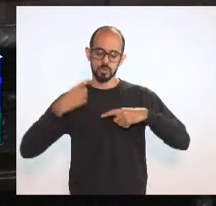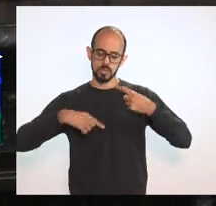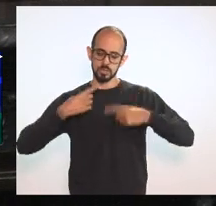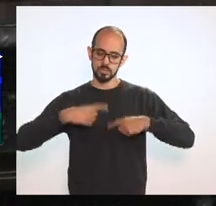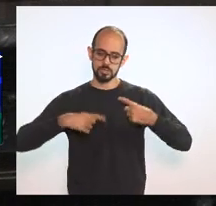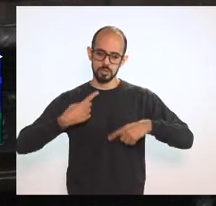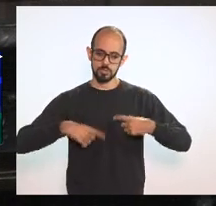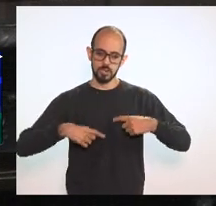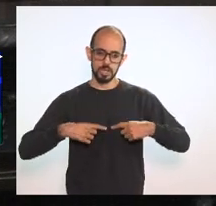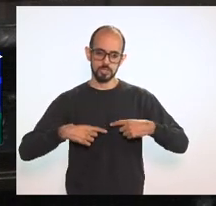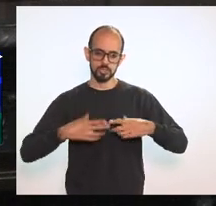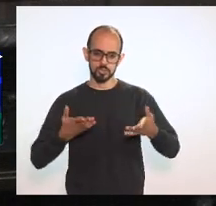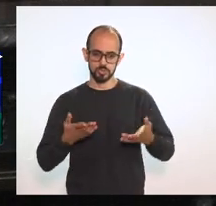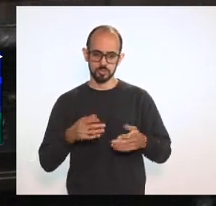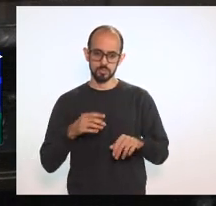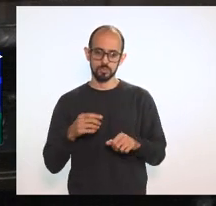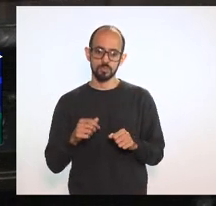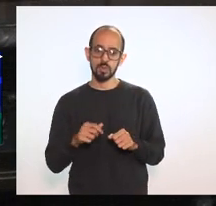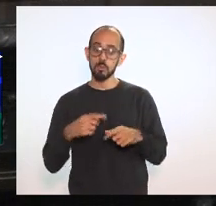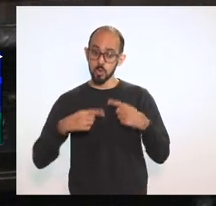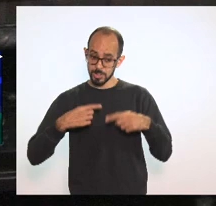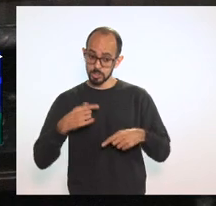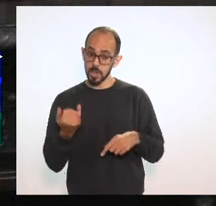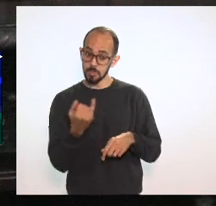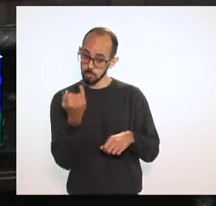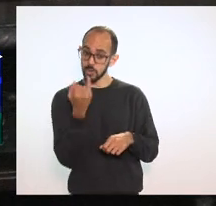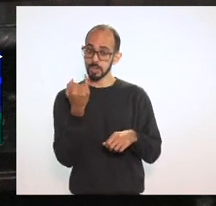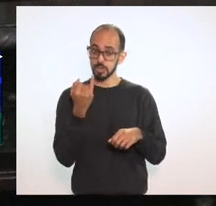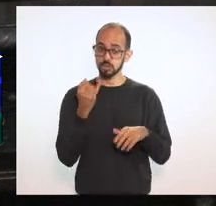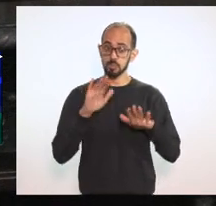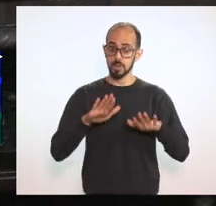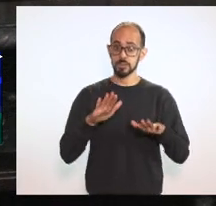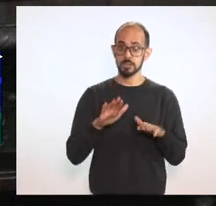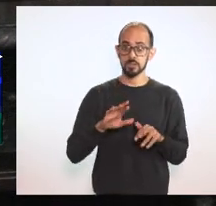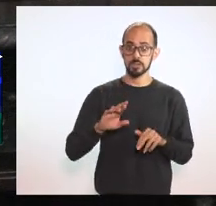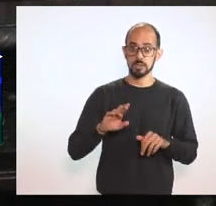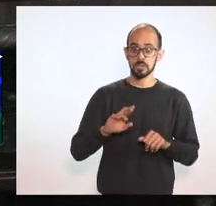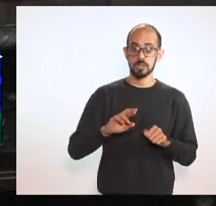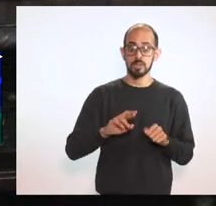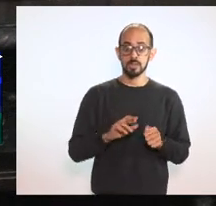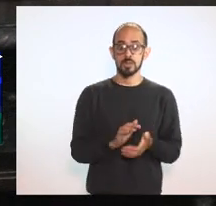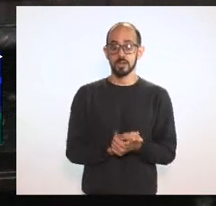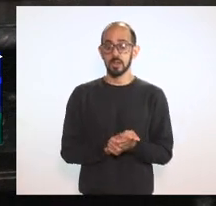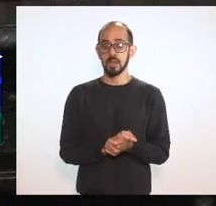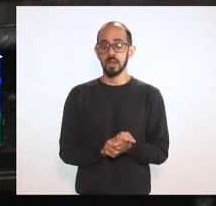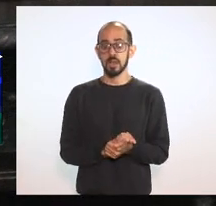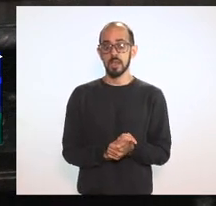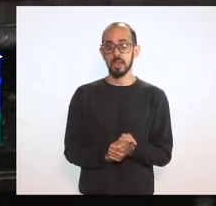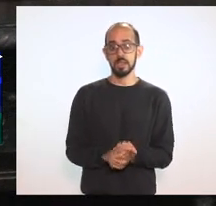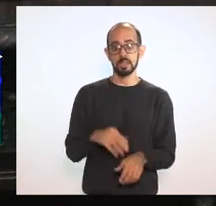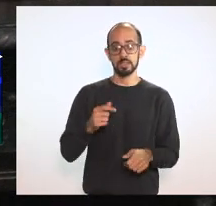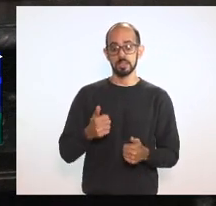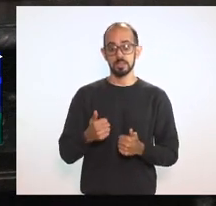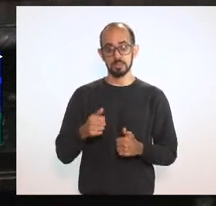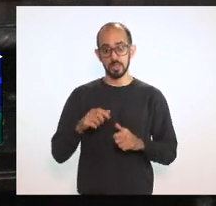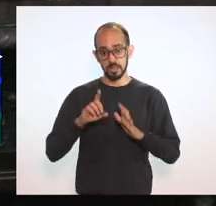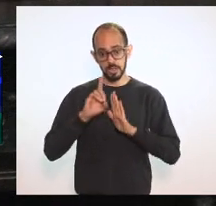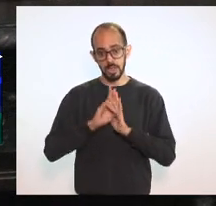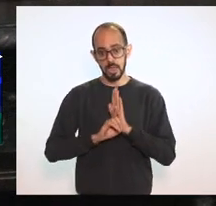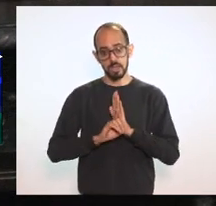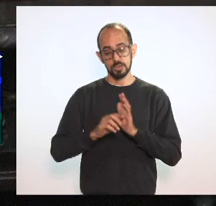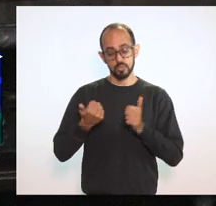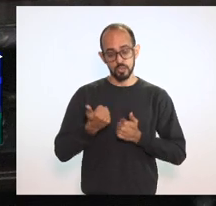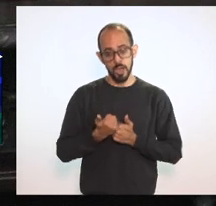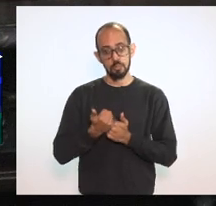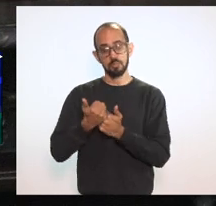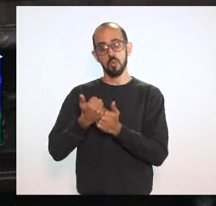debate a política fundamental o que não é fundamental é a declaração de apoio para ajudar agora declaração de apoio à campanha